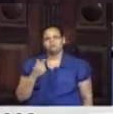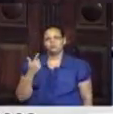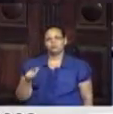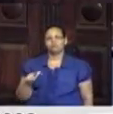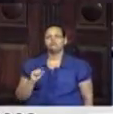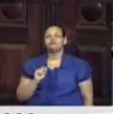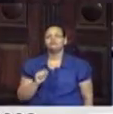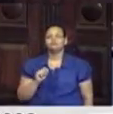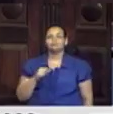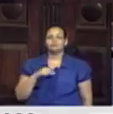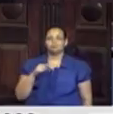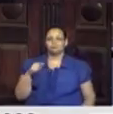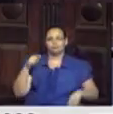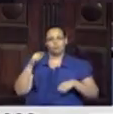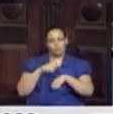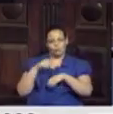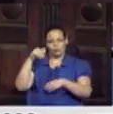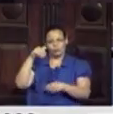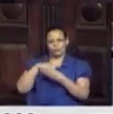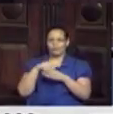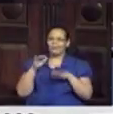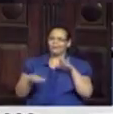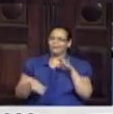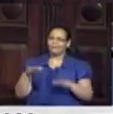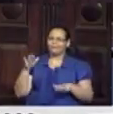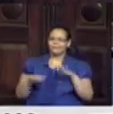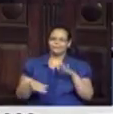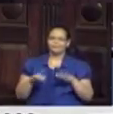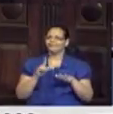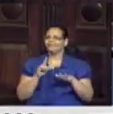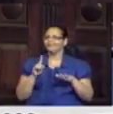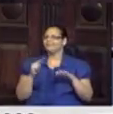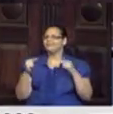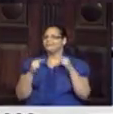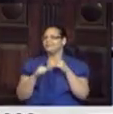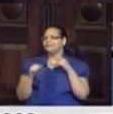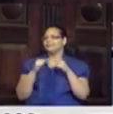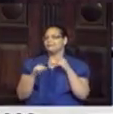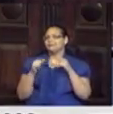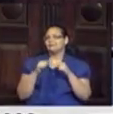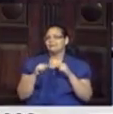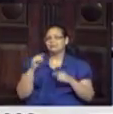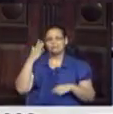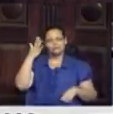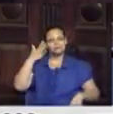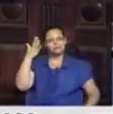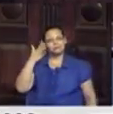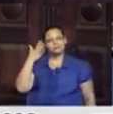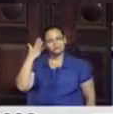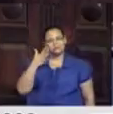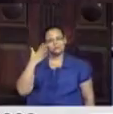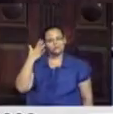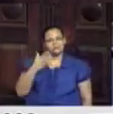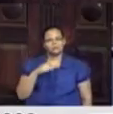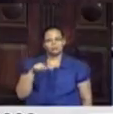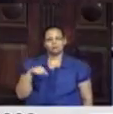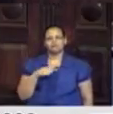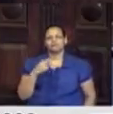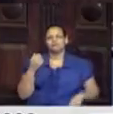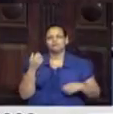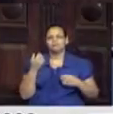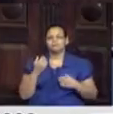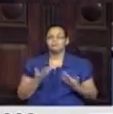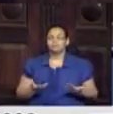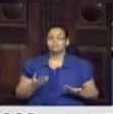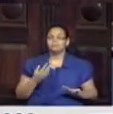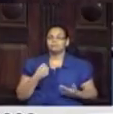outro lado, na hora do voto, às vezes, não damos correspondência ao discurso que pronunciamos.